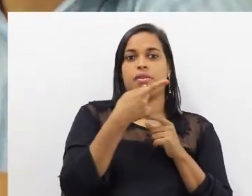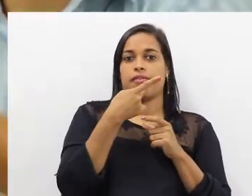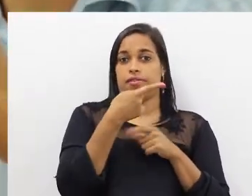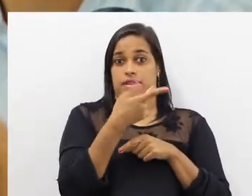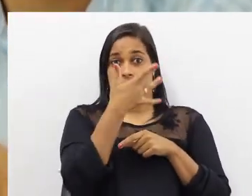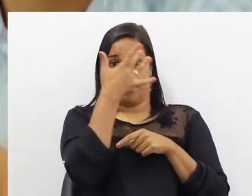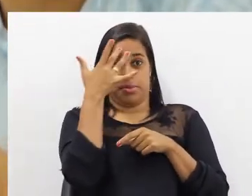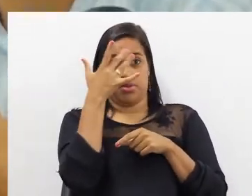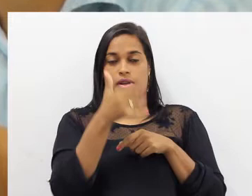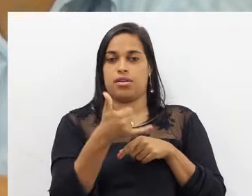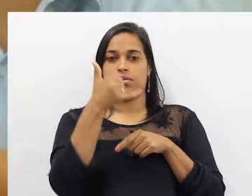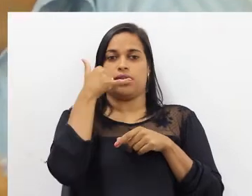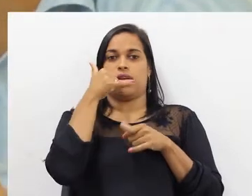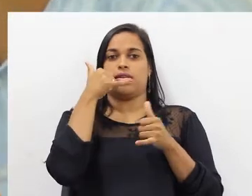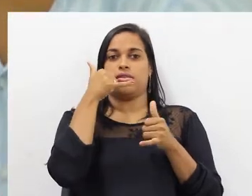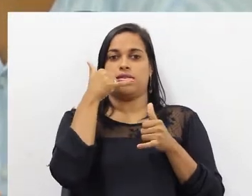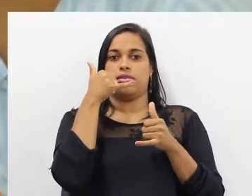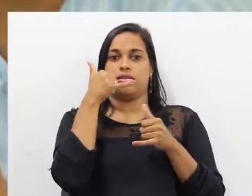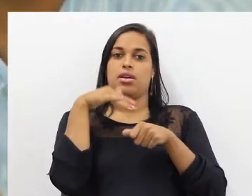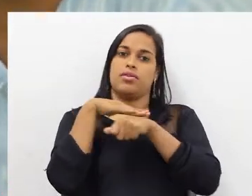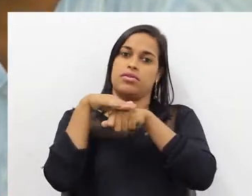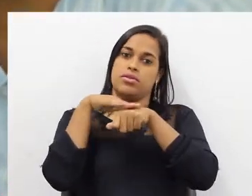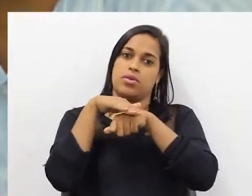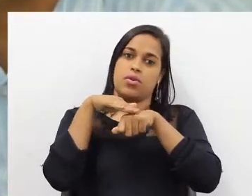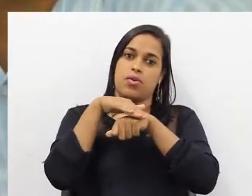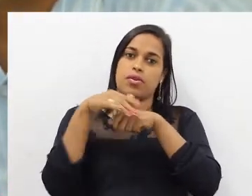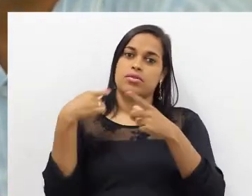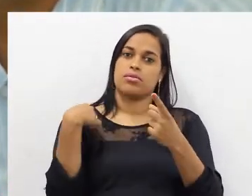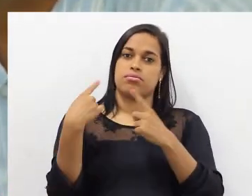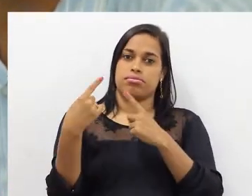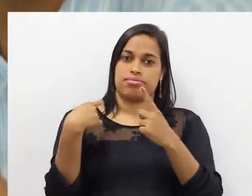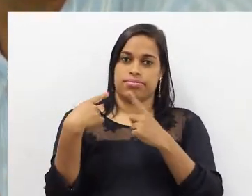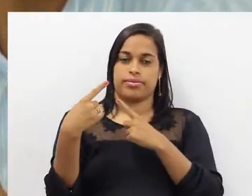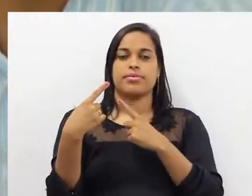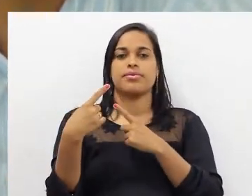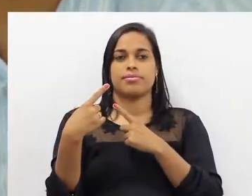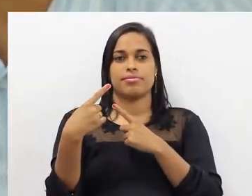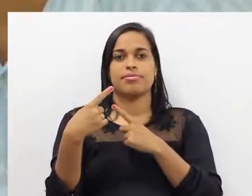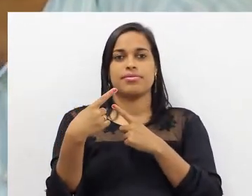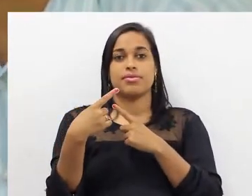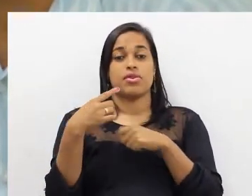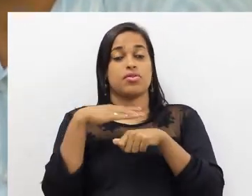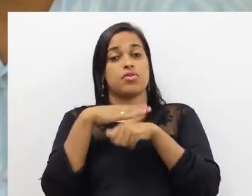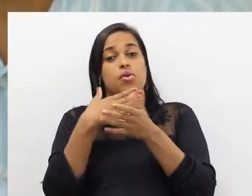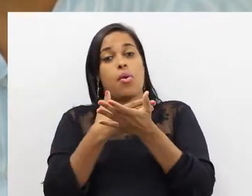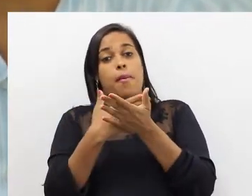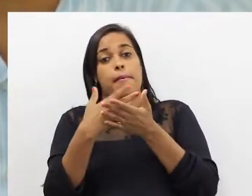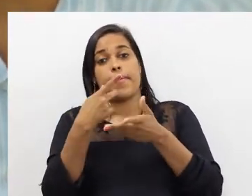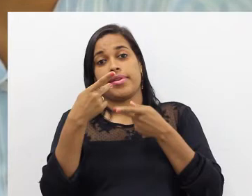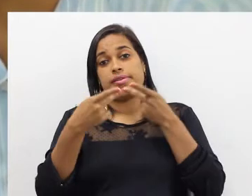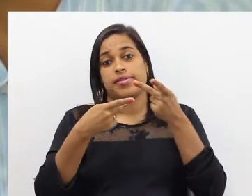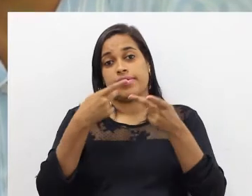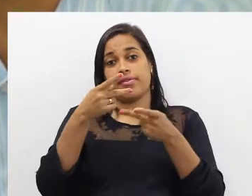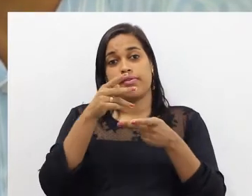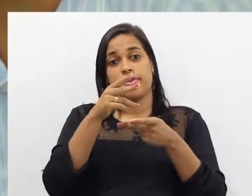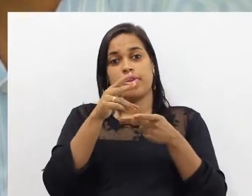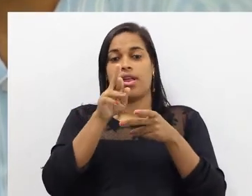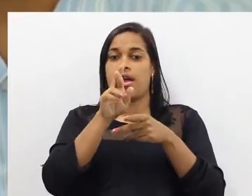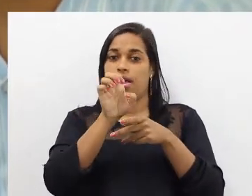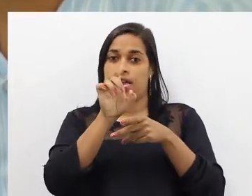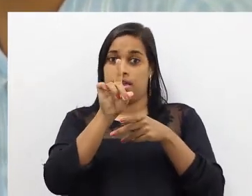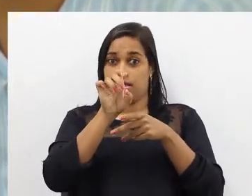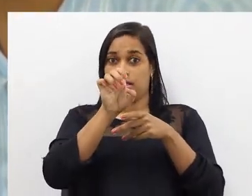pessoa, a pessoa atende, e aí você fecha uma comunicação. Quando a gente começa a falar de rede de